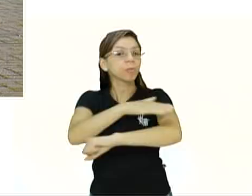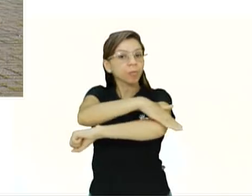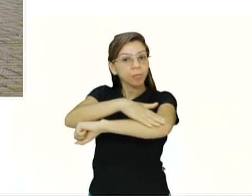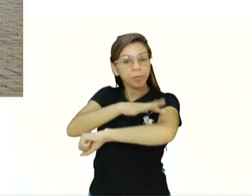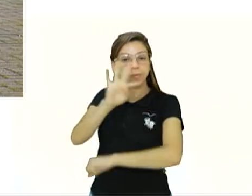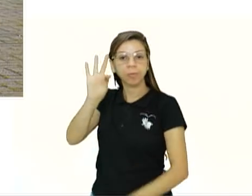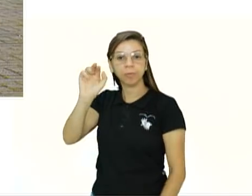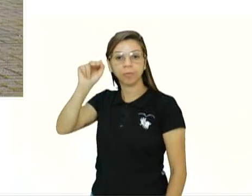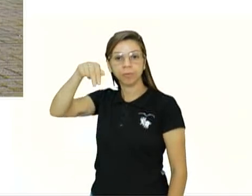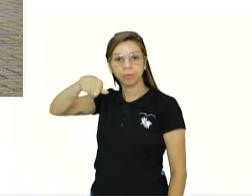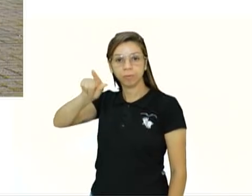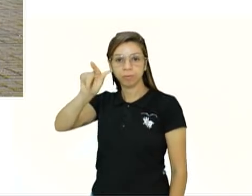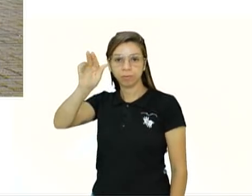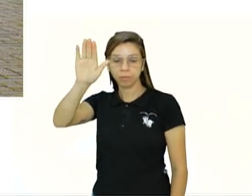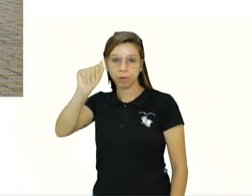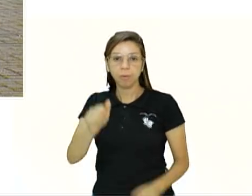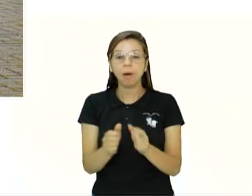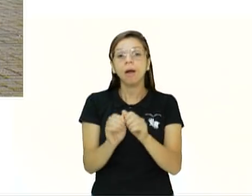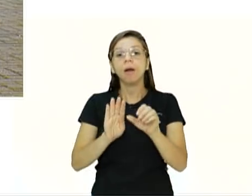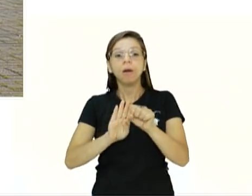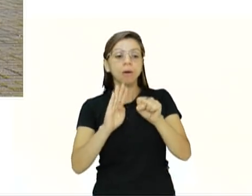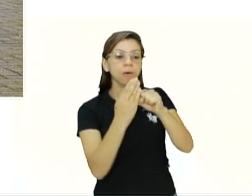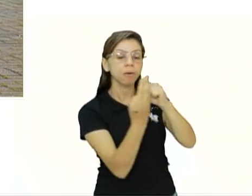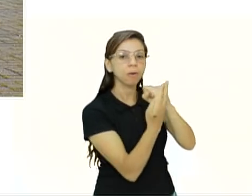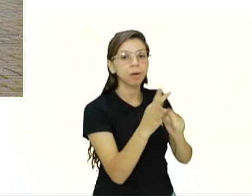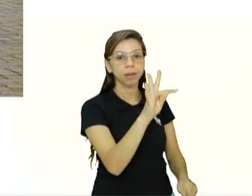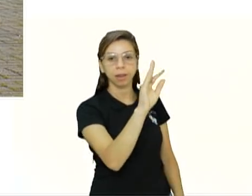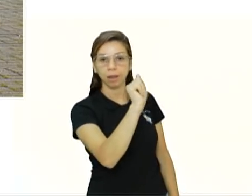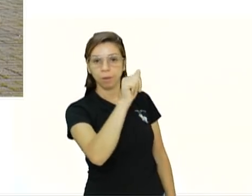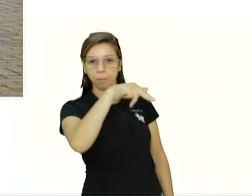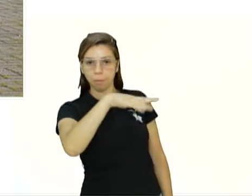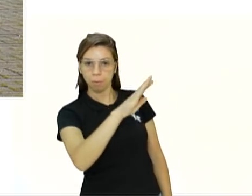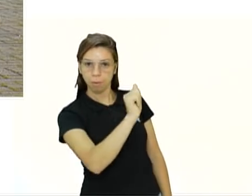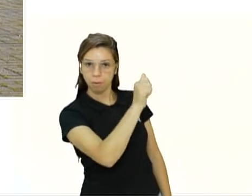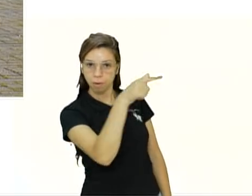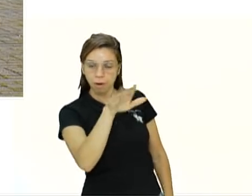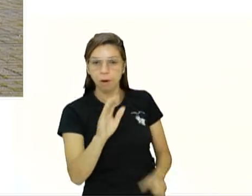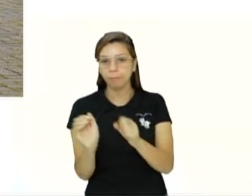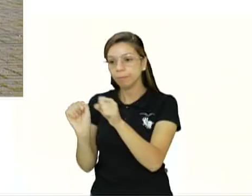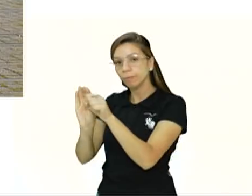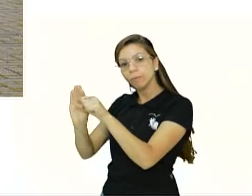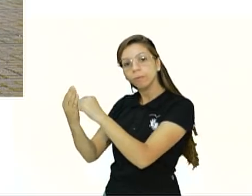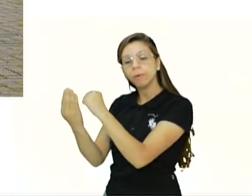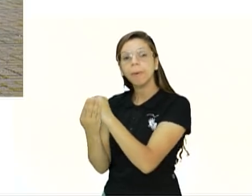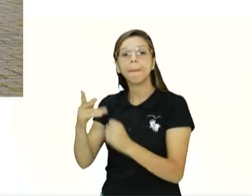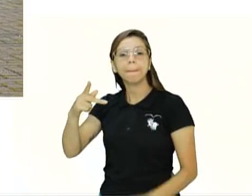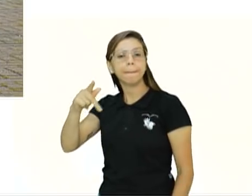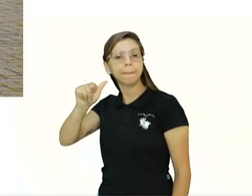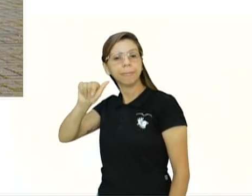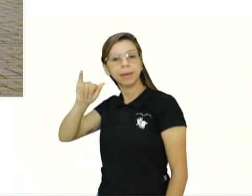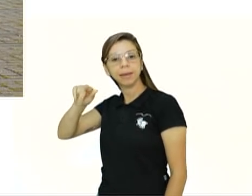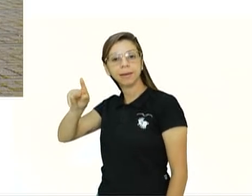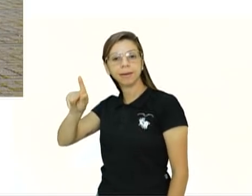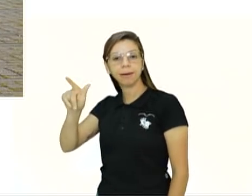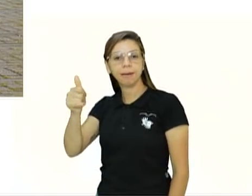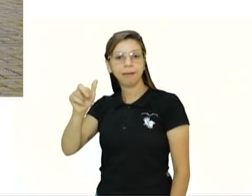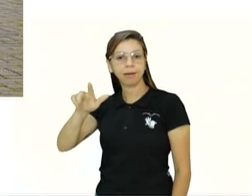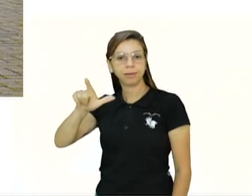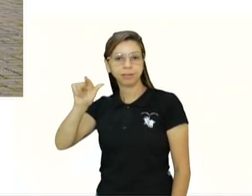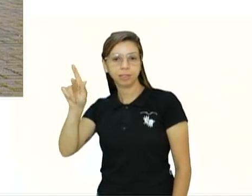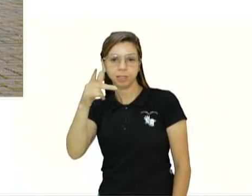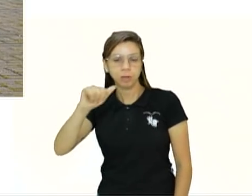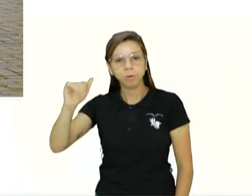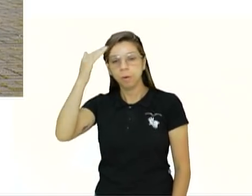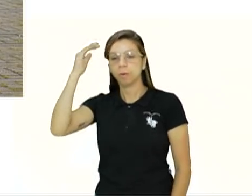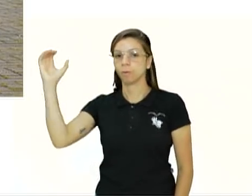Tanguá, localizado entre os bairros Taboão e Pilarzinho, na cidade de Curitiba. Este parque